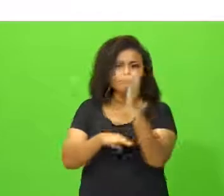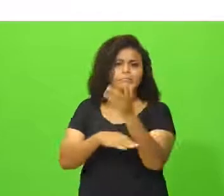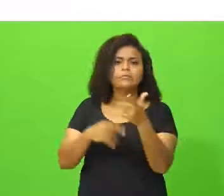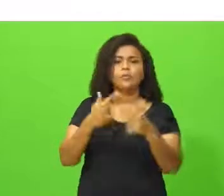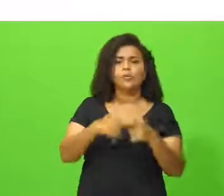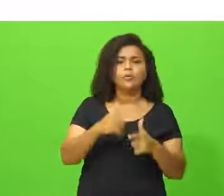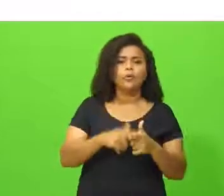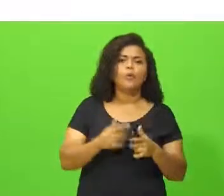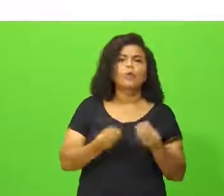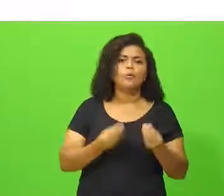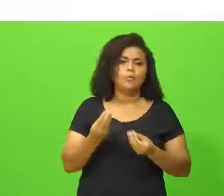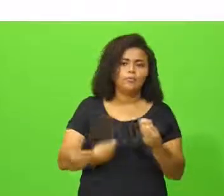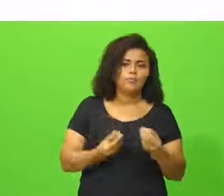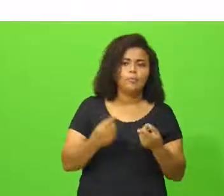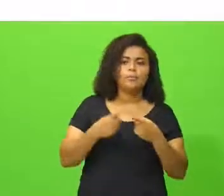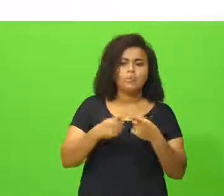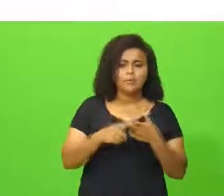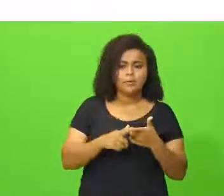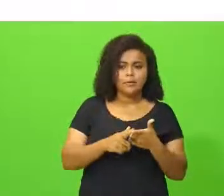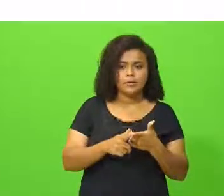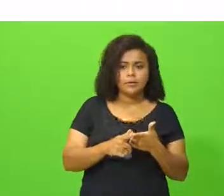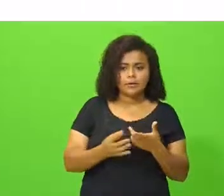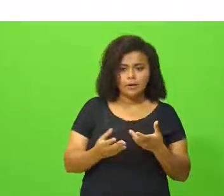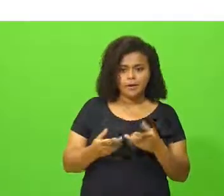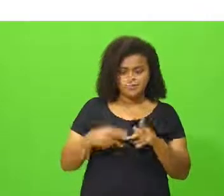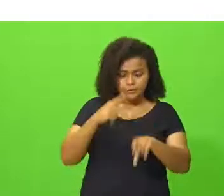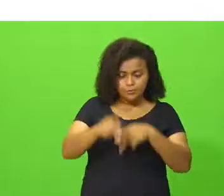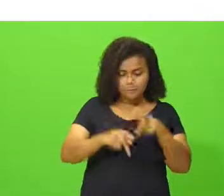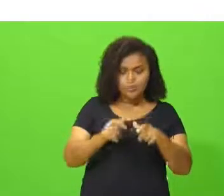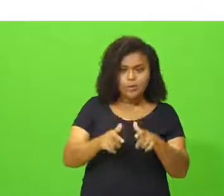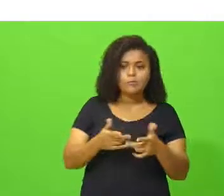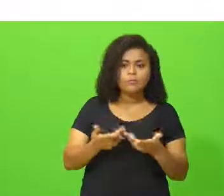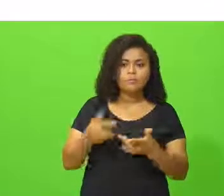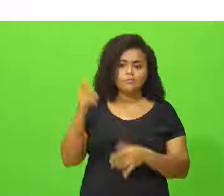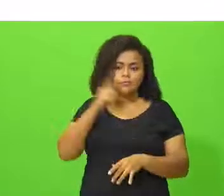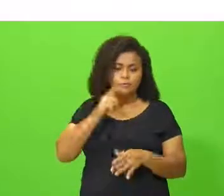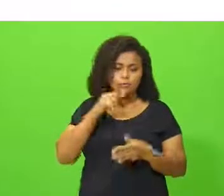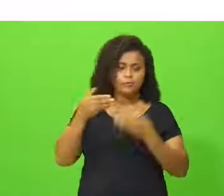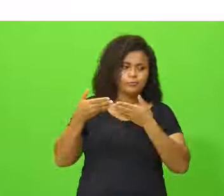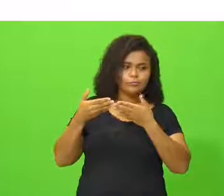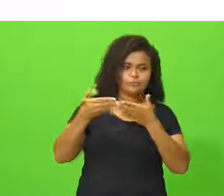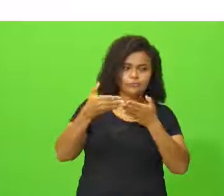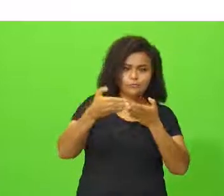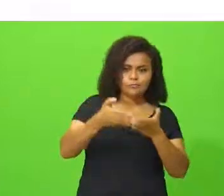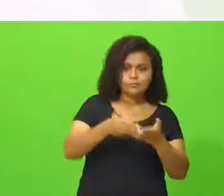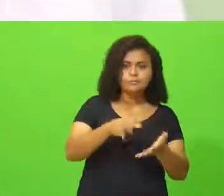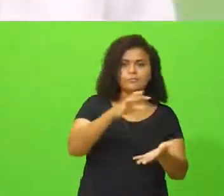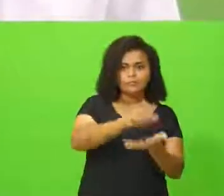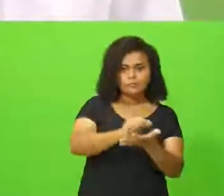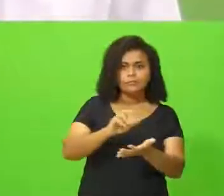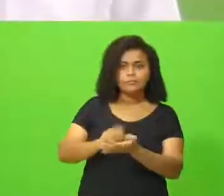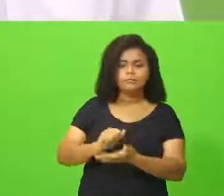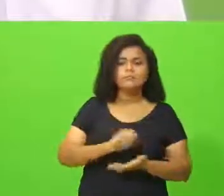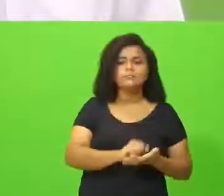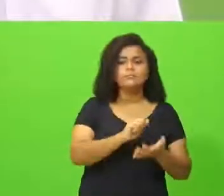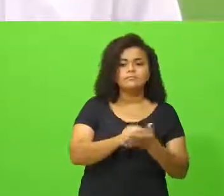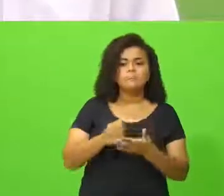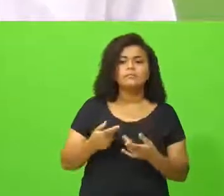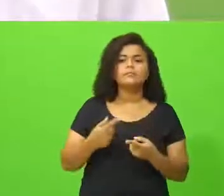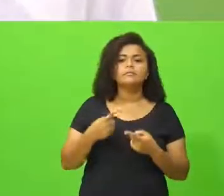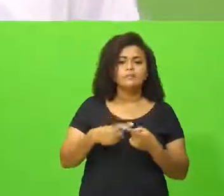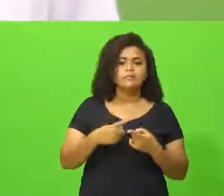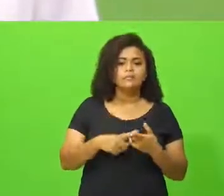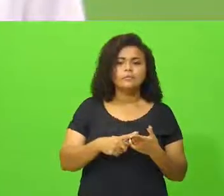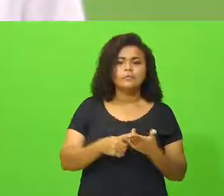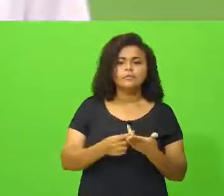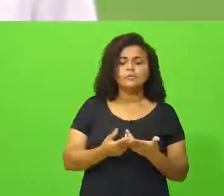porque as nações desenvolvidas, essas nações que vieram para cá conquistar territórios, pouco estavam preocupadas em conservação do